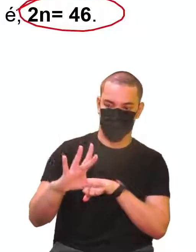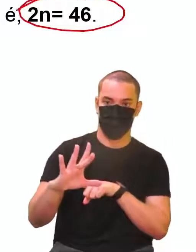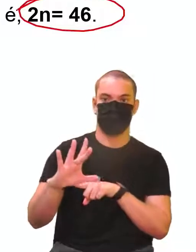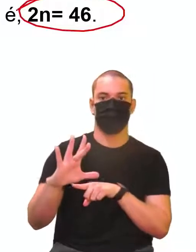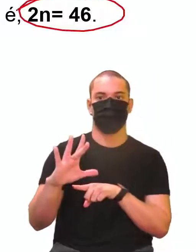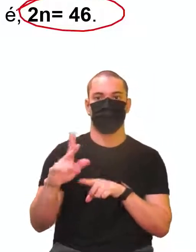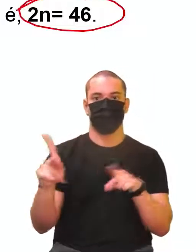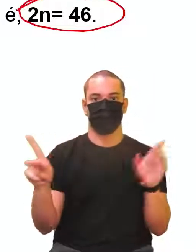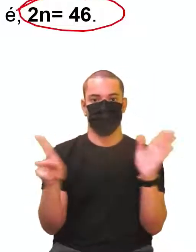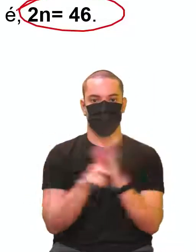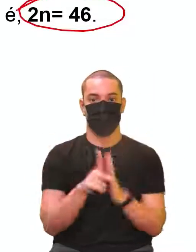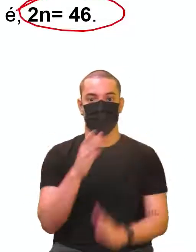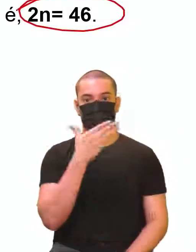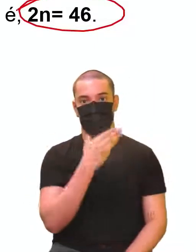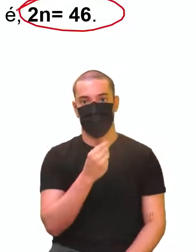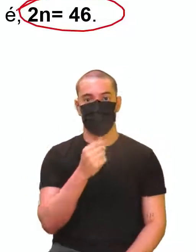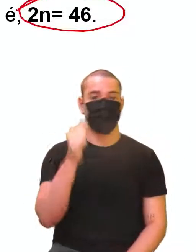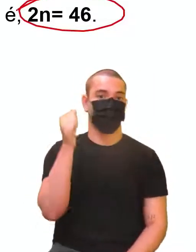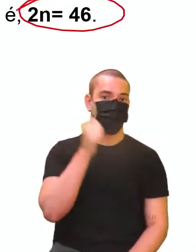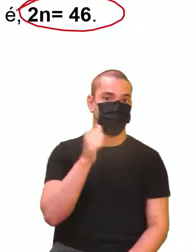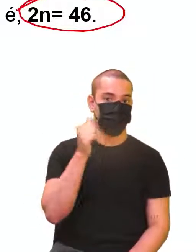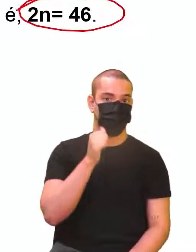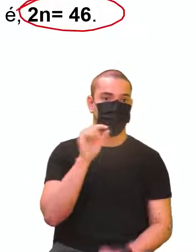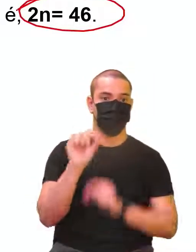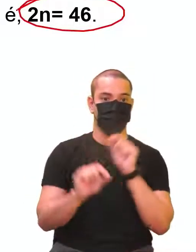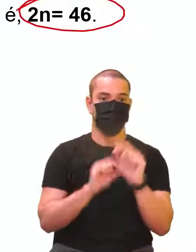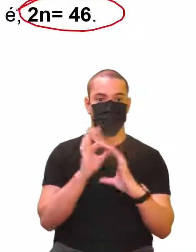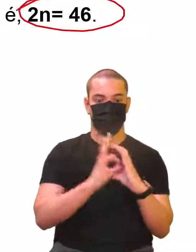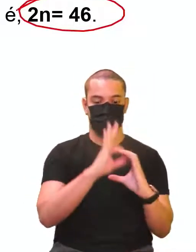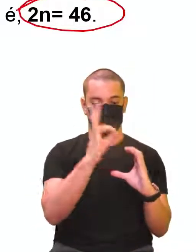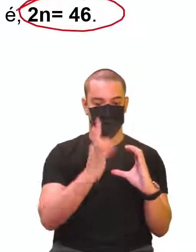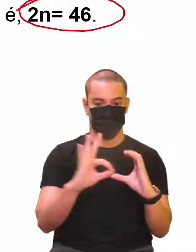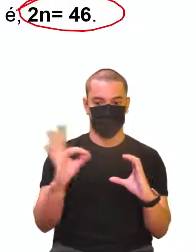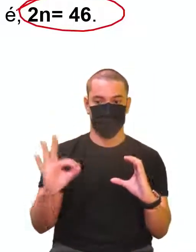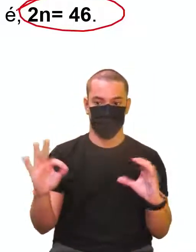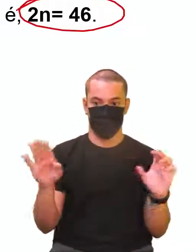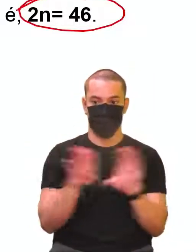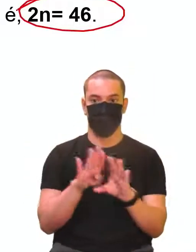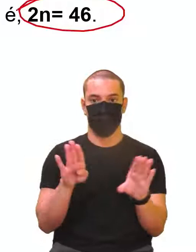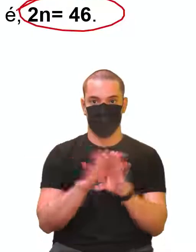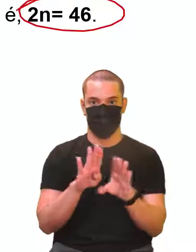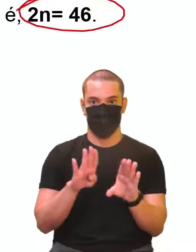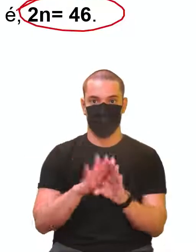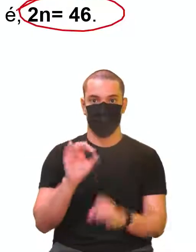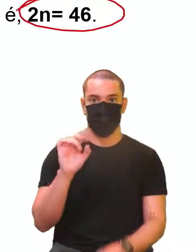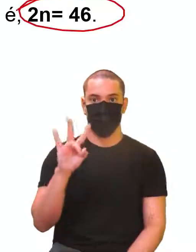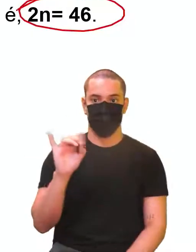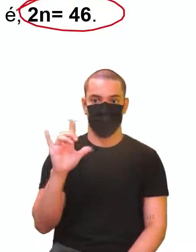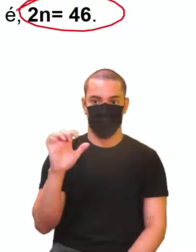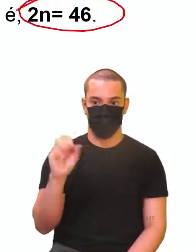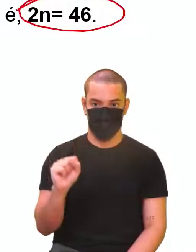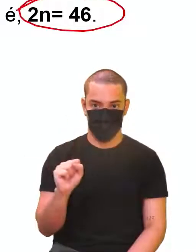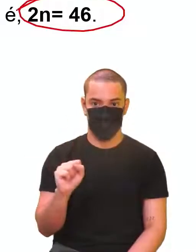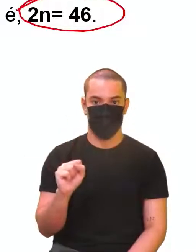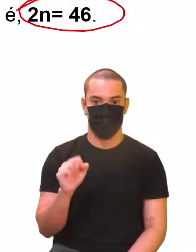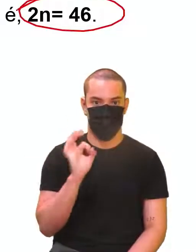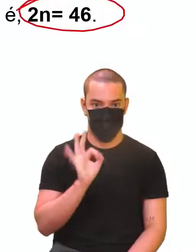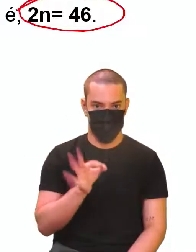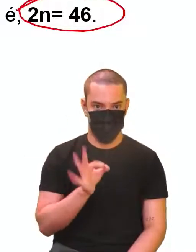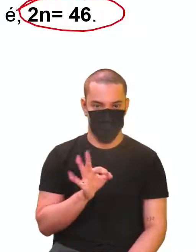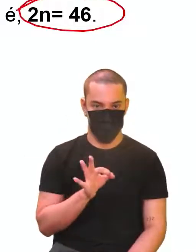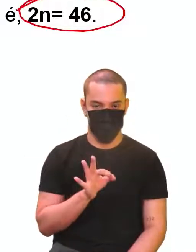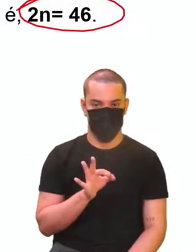os espermatozoides, e as meninas, os ovócitos secundários, que a gente chama também de óvulo. Eita,